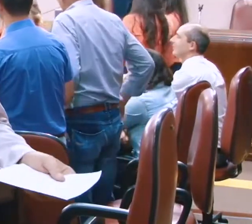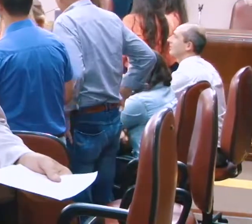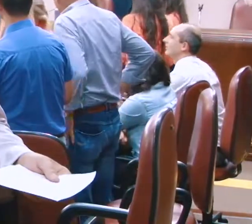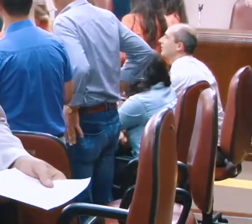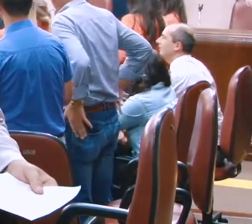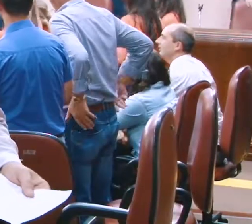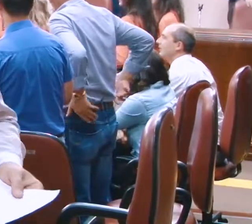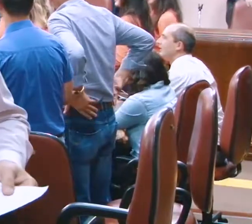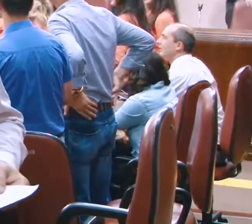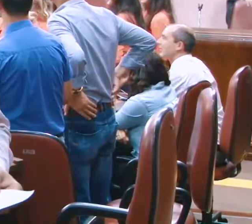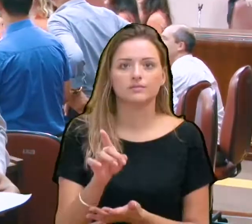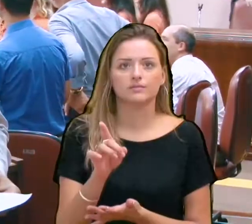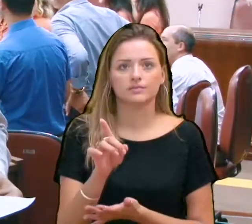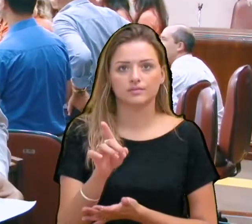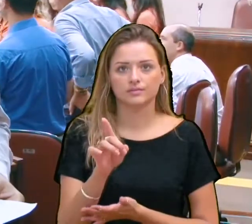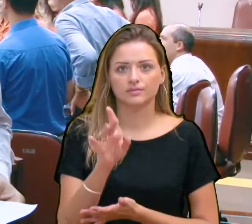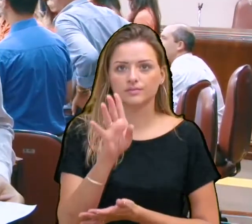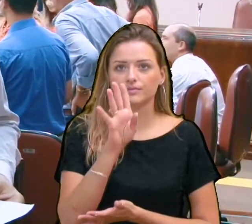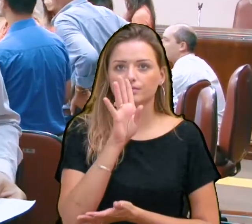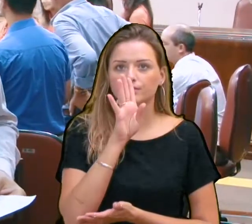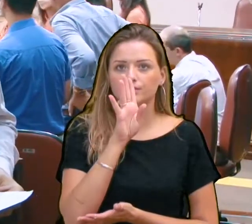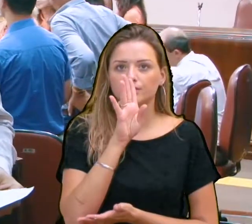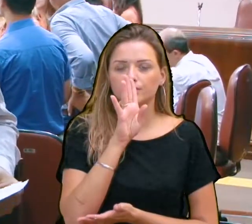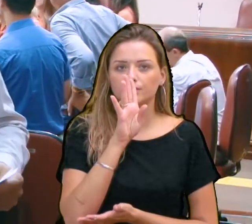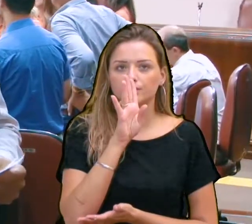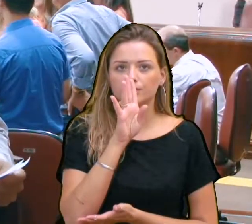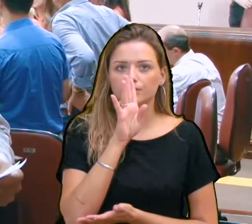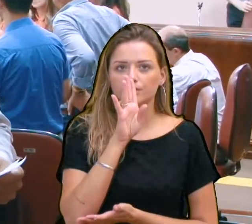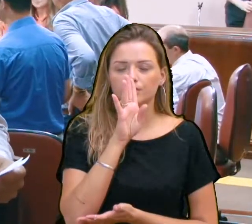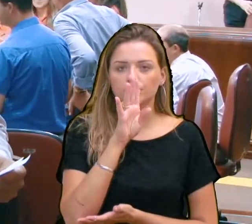Você está acompanhando aqui pela TV Câmara Caxias a